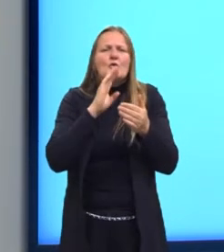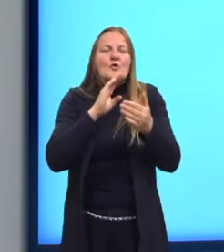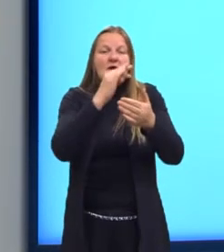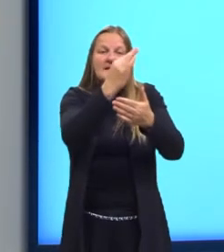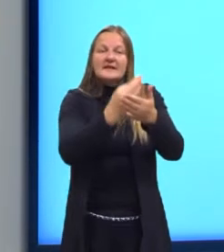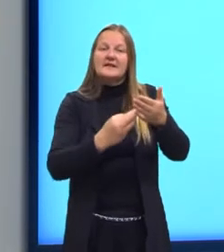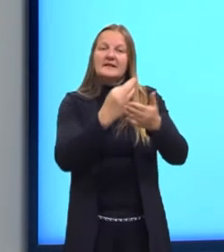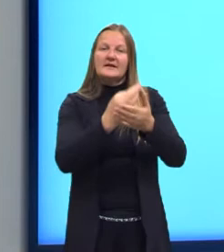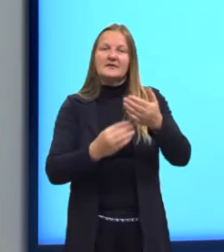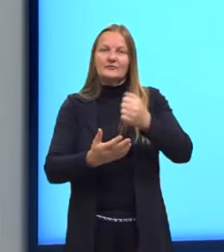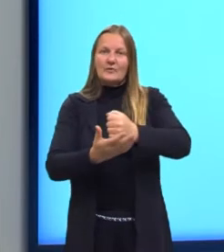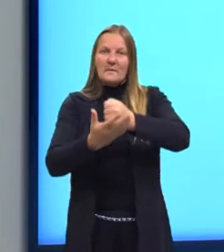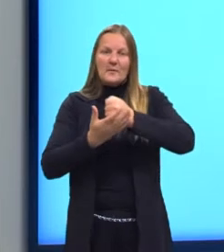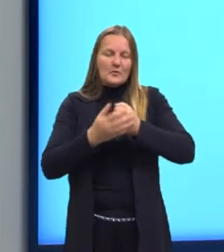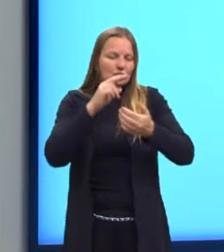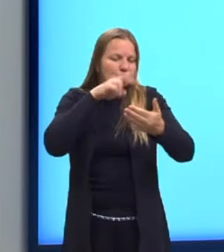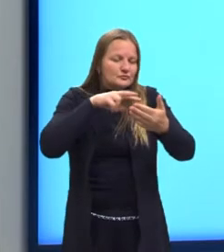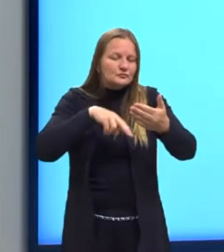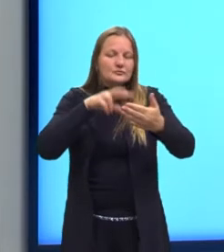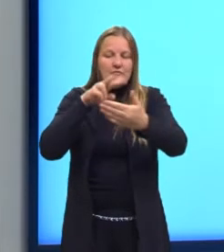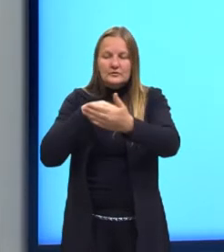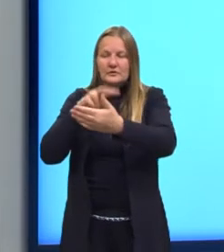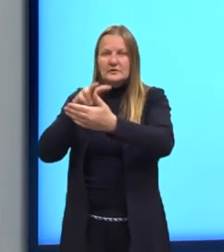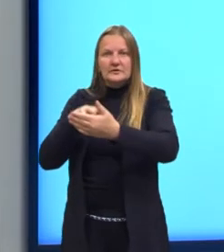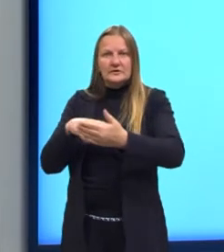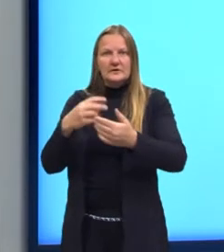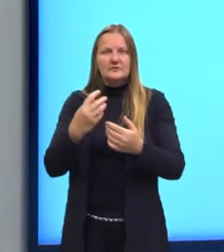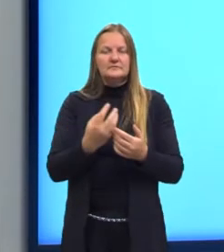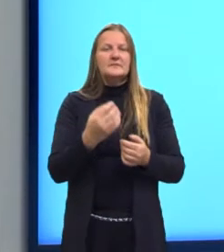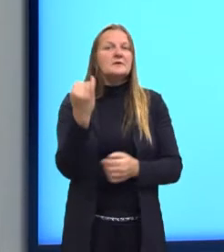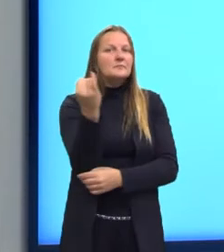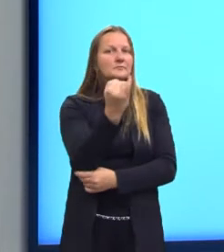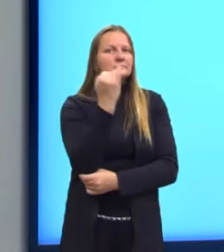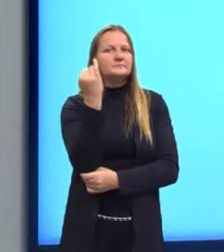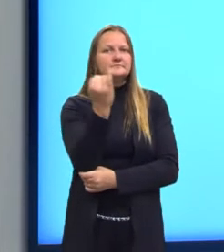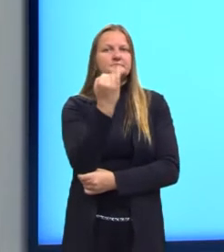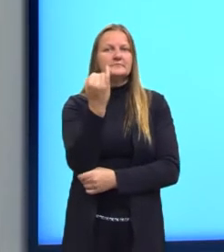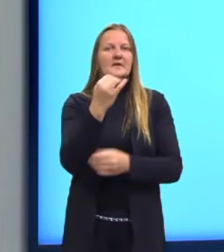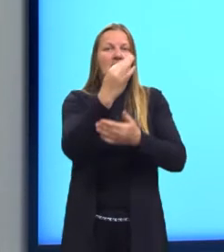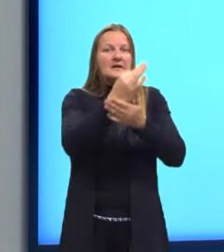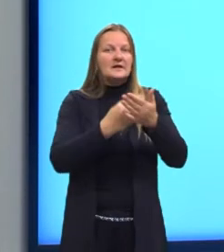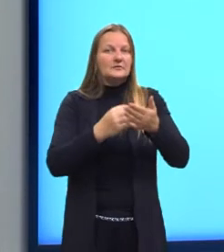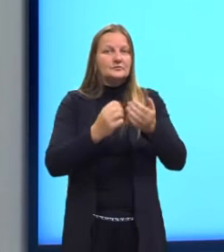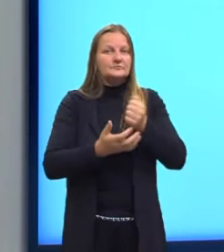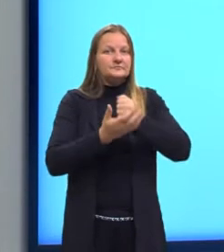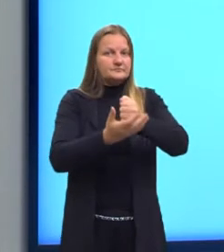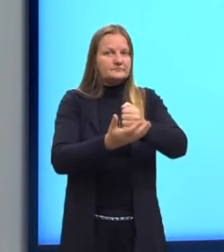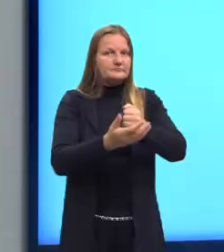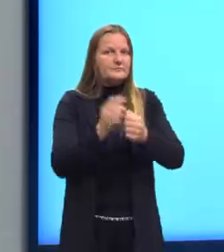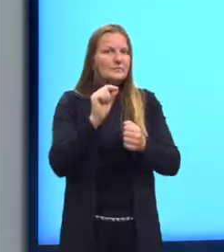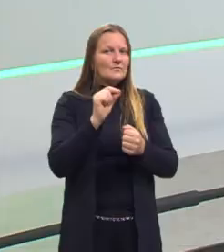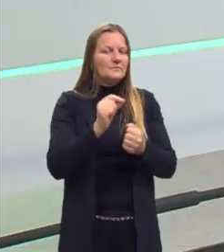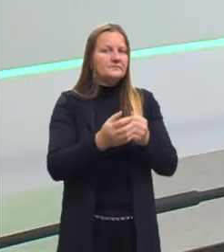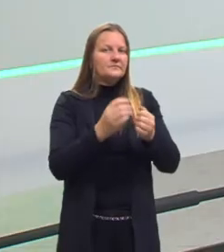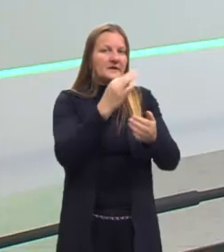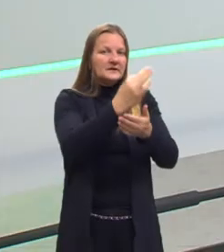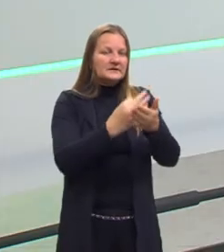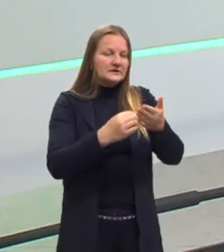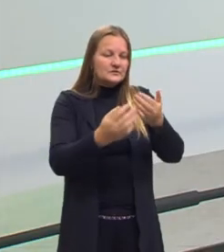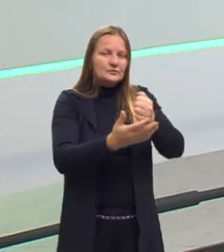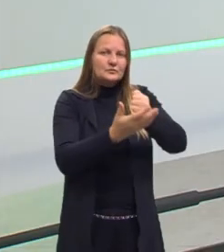textos de apoio e aí a gente entra numa questão bem importante em relação a esses textos de apoio é claro que eu vou te ajudar